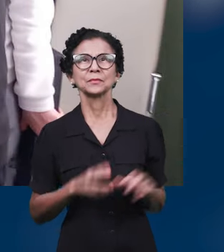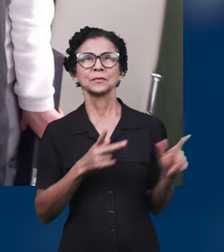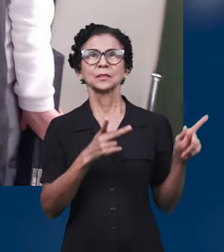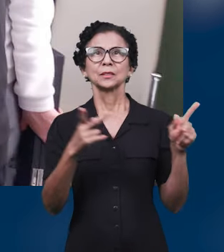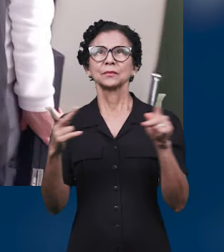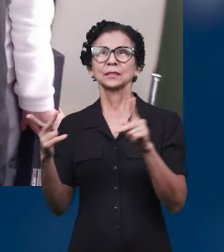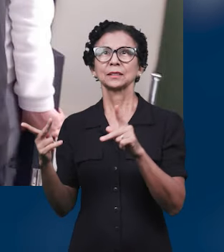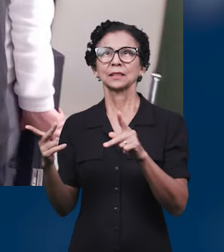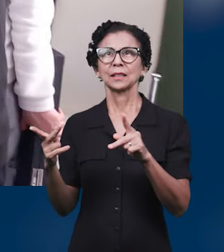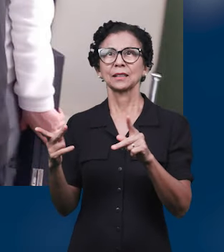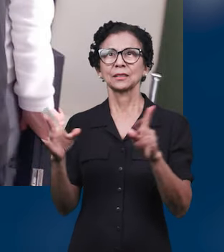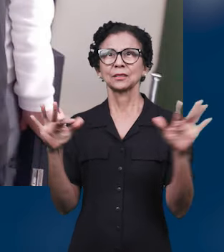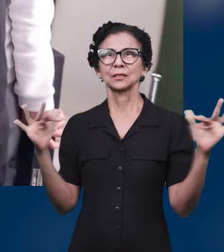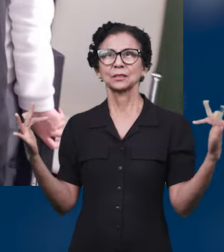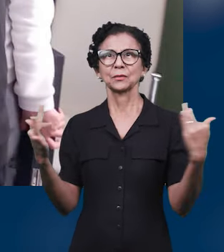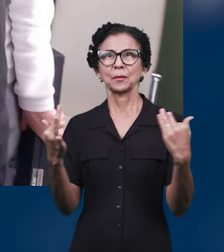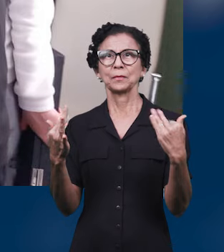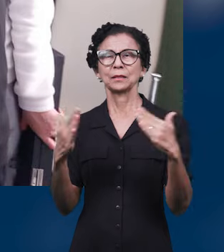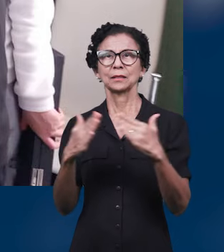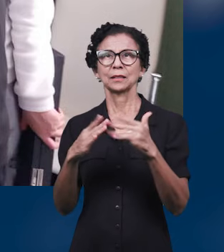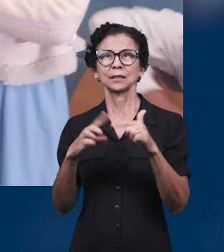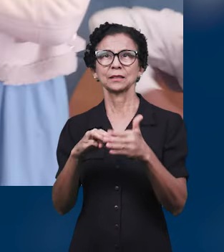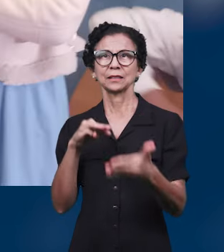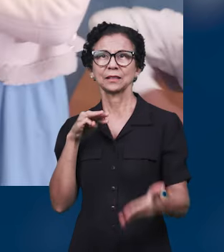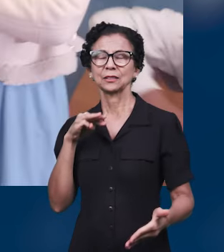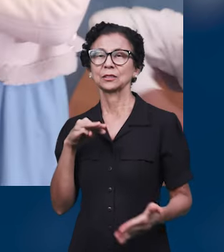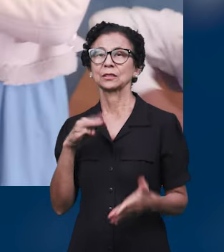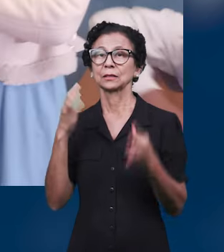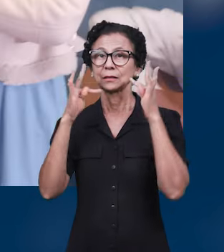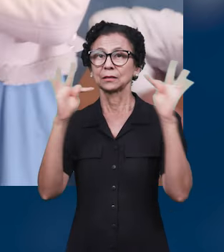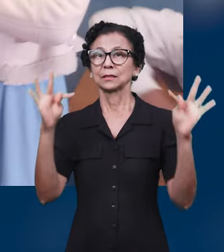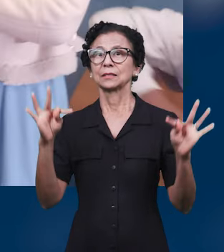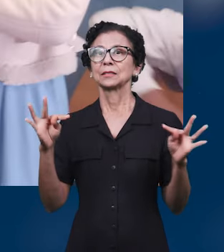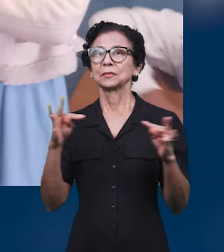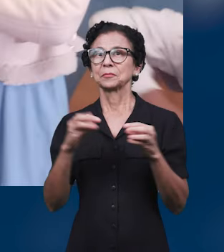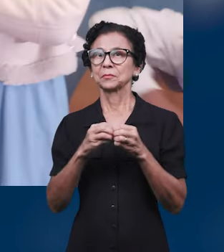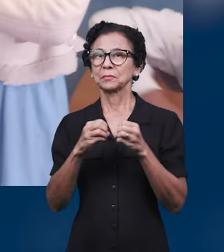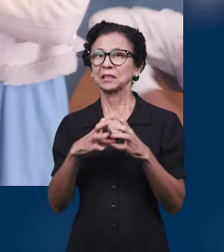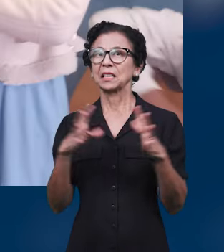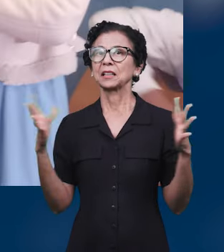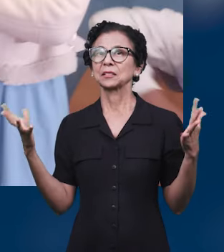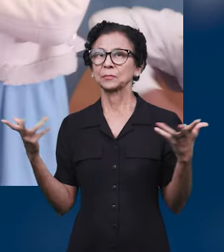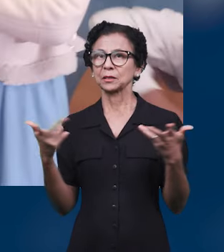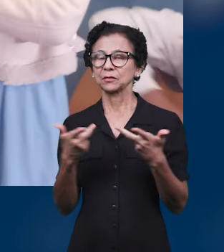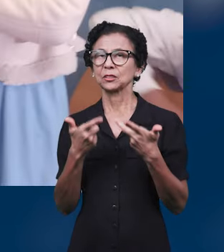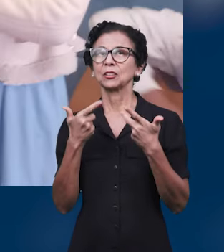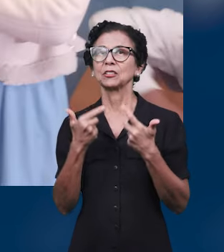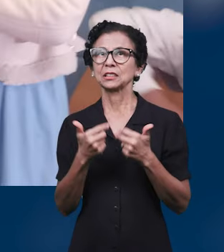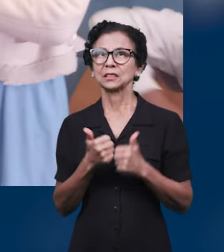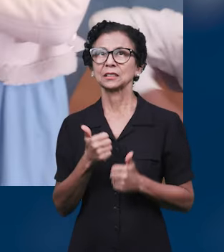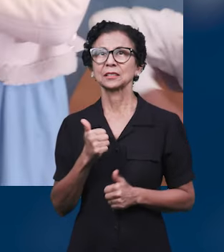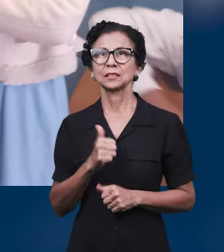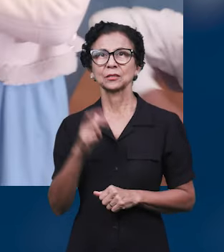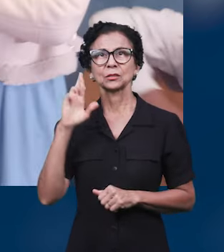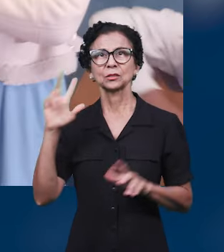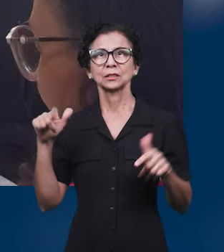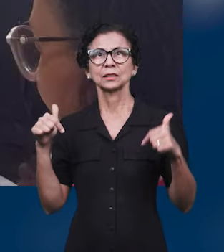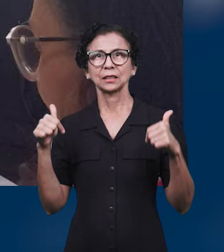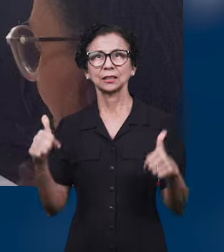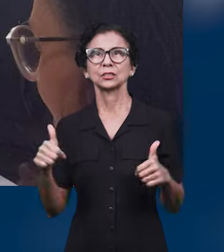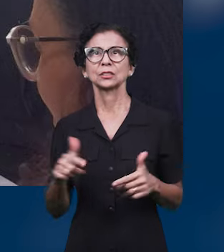Deus! Além disso, os lares têm recebido uma grande bênção com as visitas e muitos têm se alegrado em ver essa comunhão entre